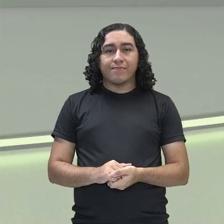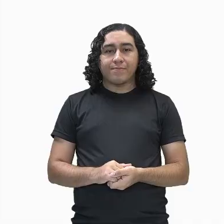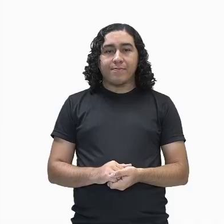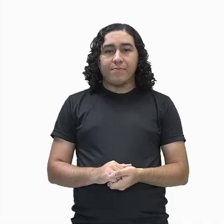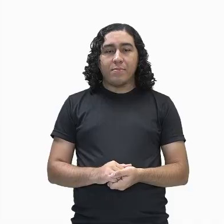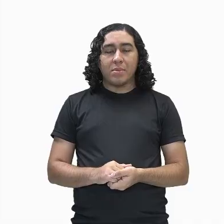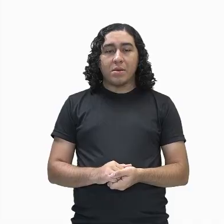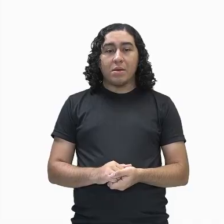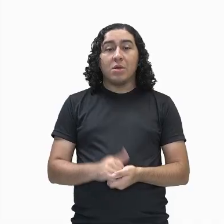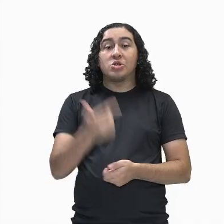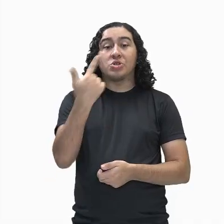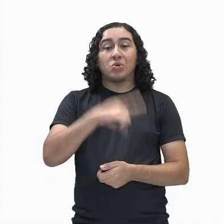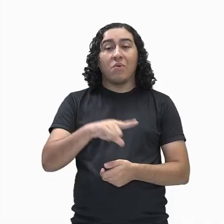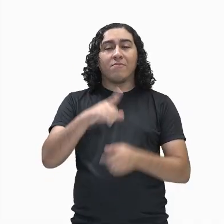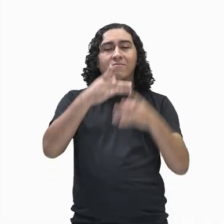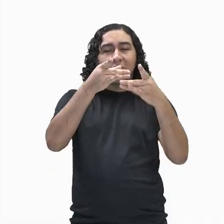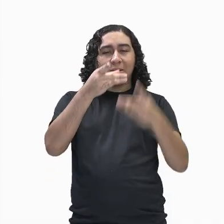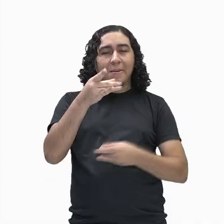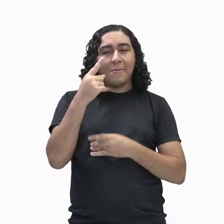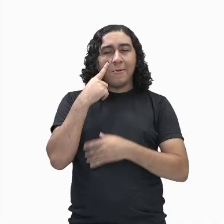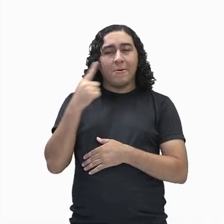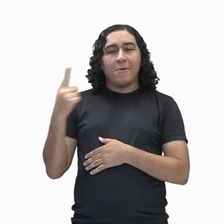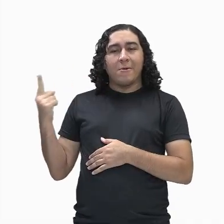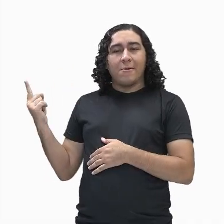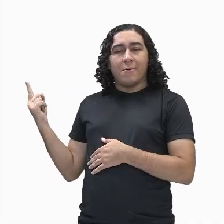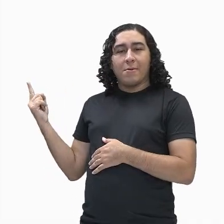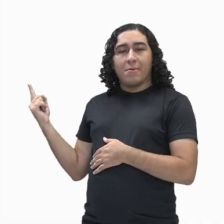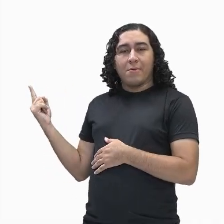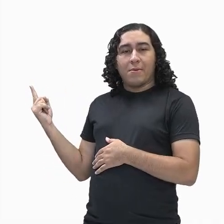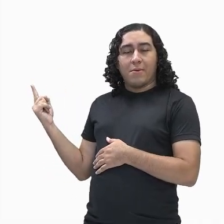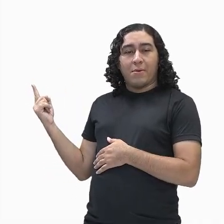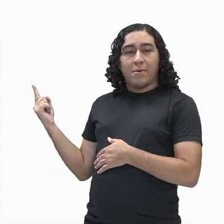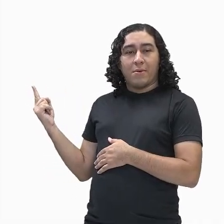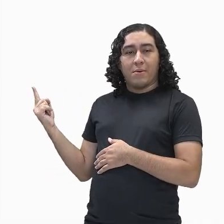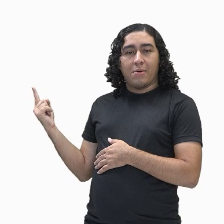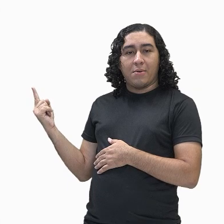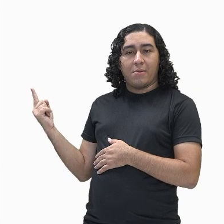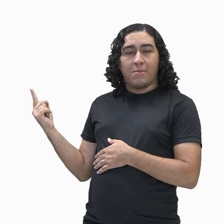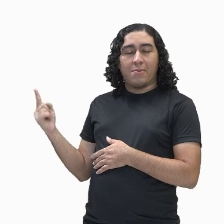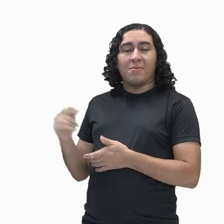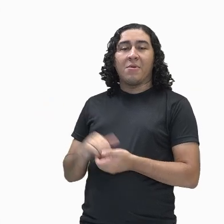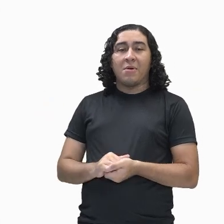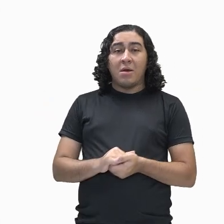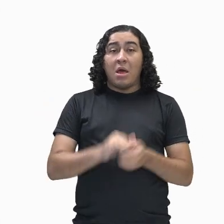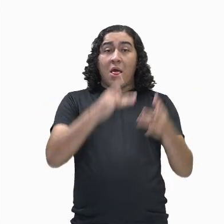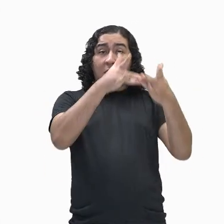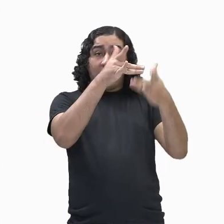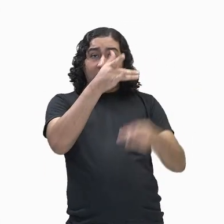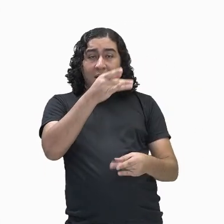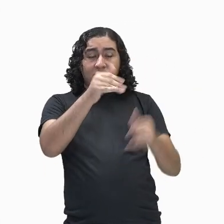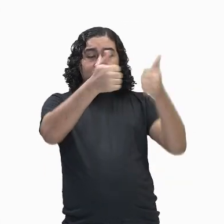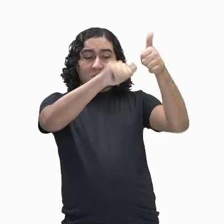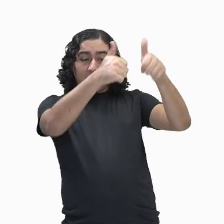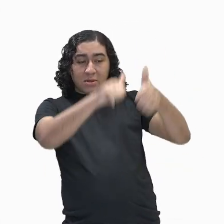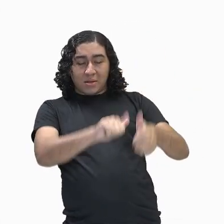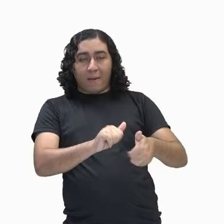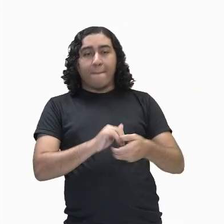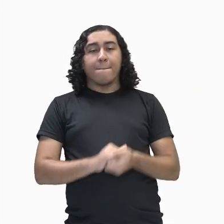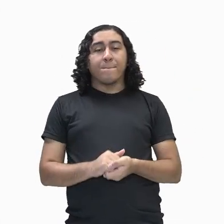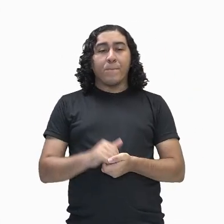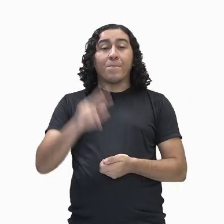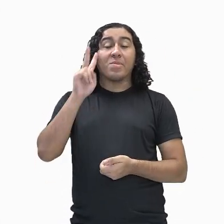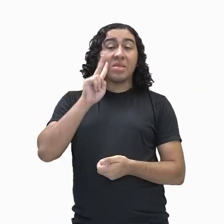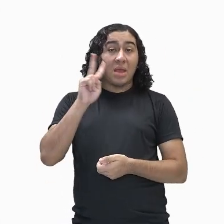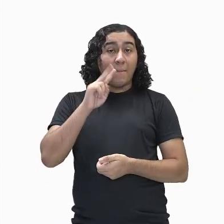aí novamente, A gente tem aí o mapa para a gente observar com mais detalhes cada bioma, Lembrando que